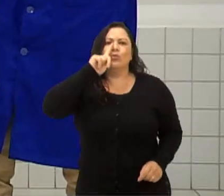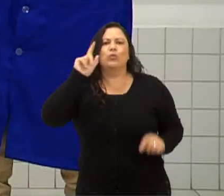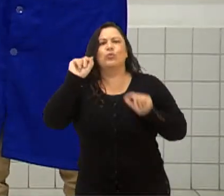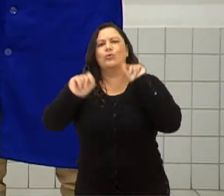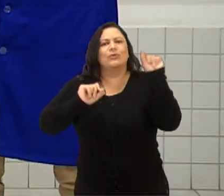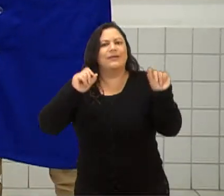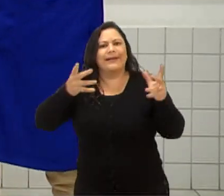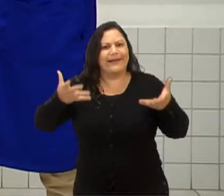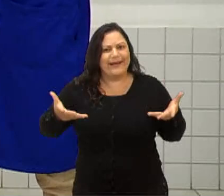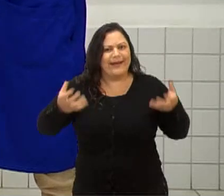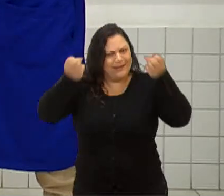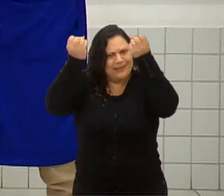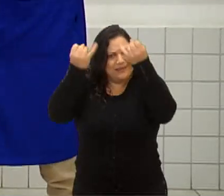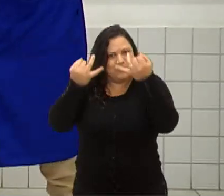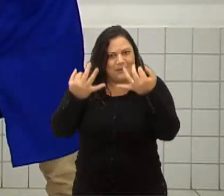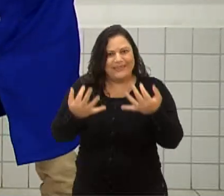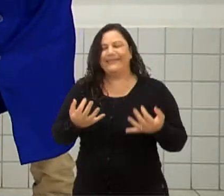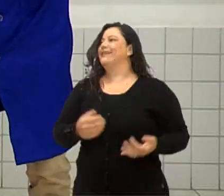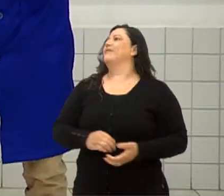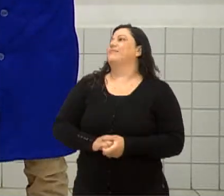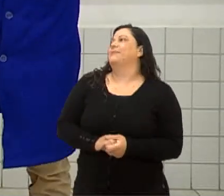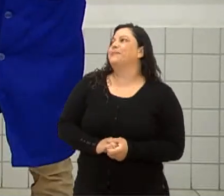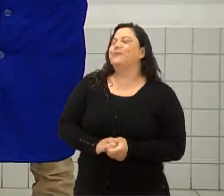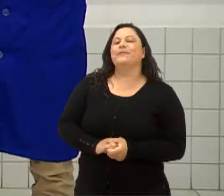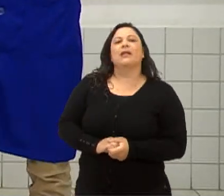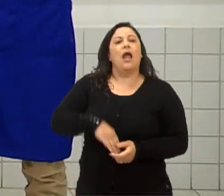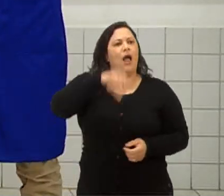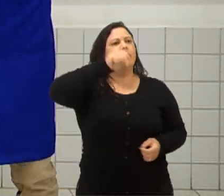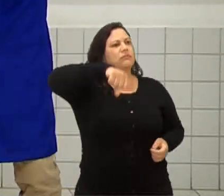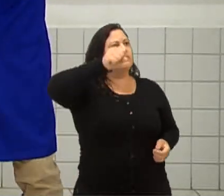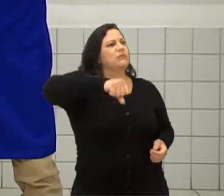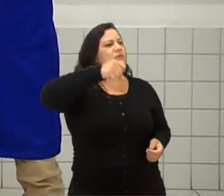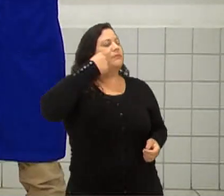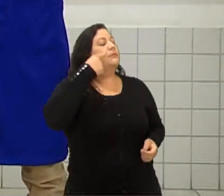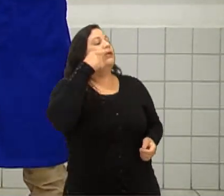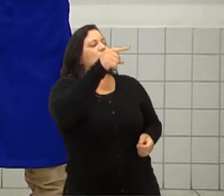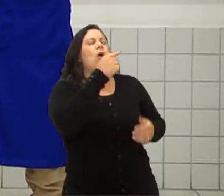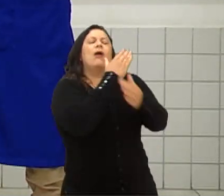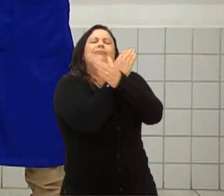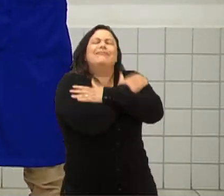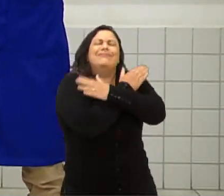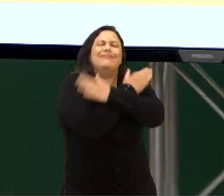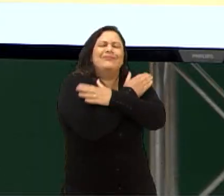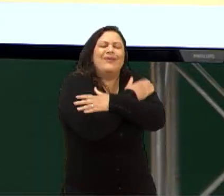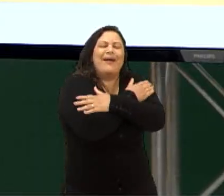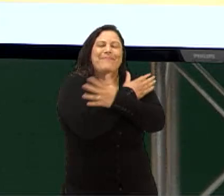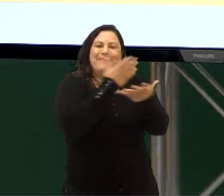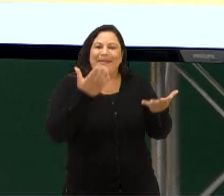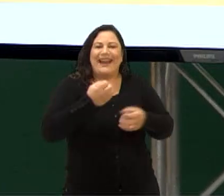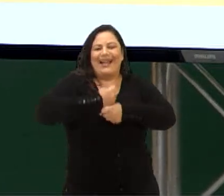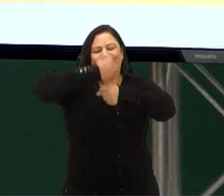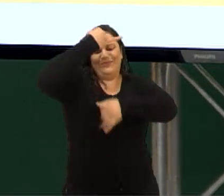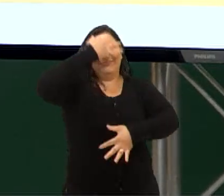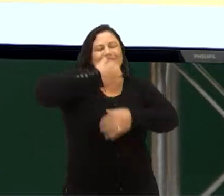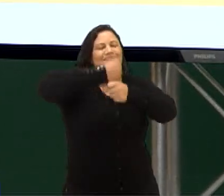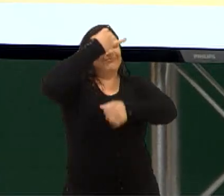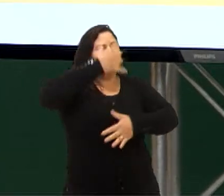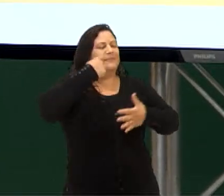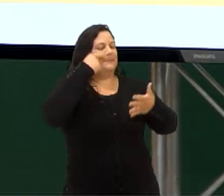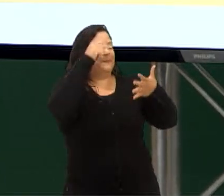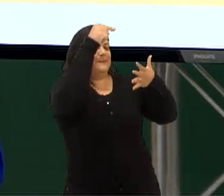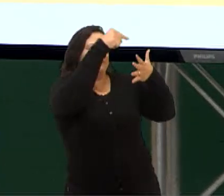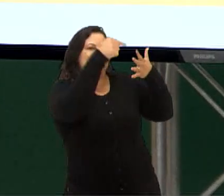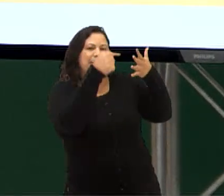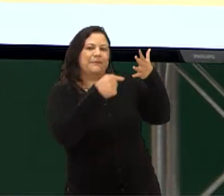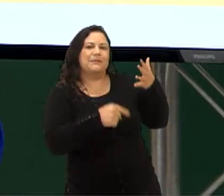pouquinho disso pra gente, professor Fábio? Claro, vamos lá. Pessoal, olha só. Mandar um abraço aqui para o professor Felipe Jacques do